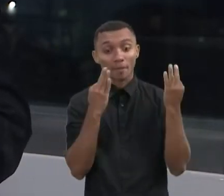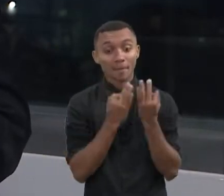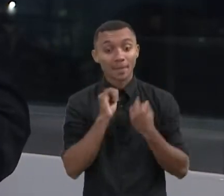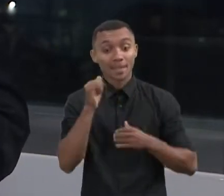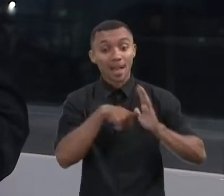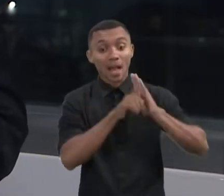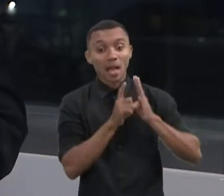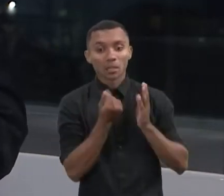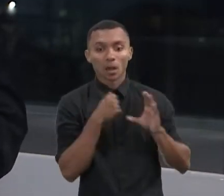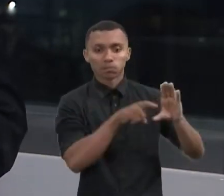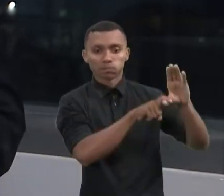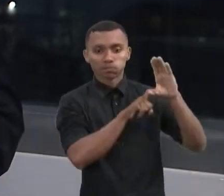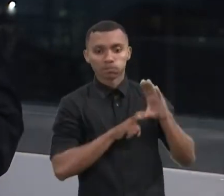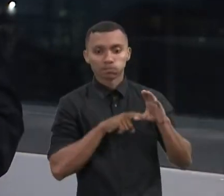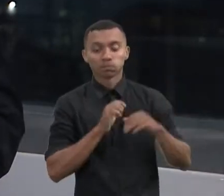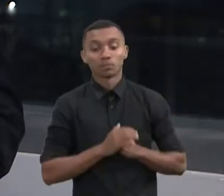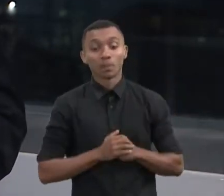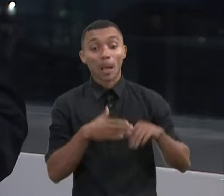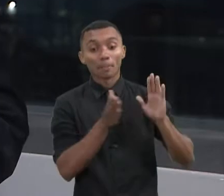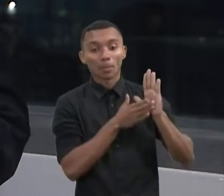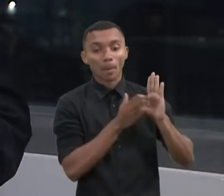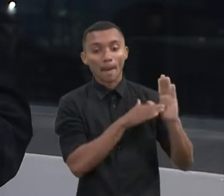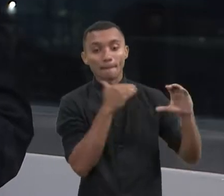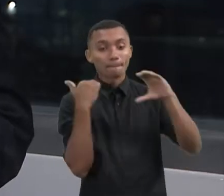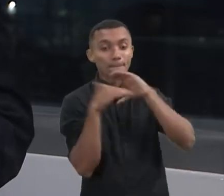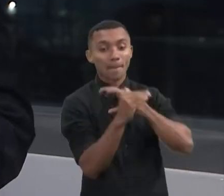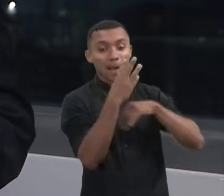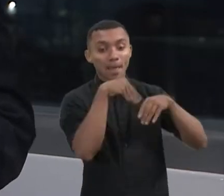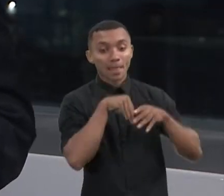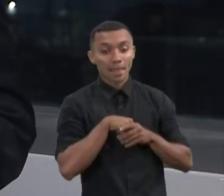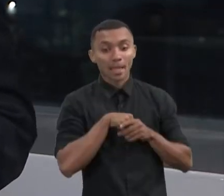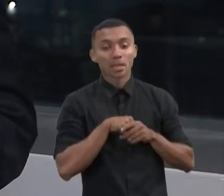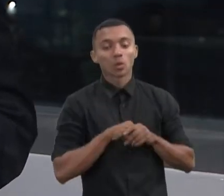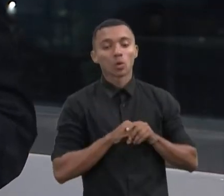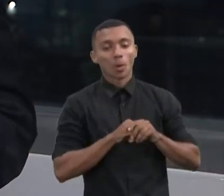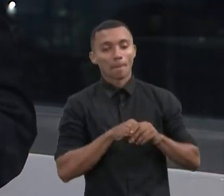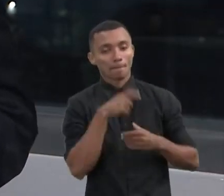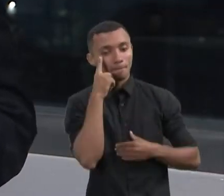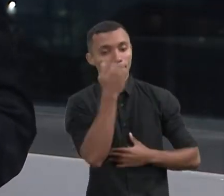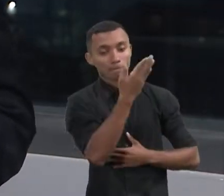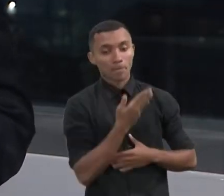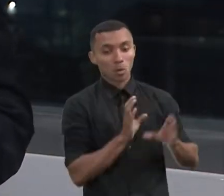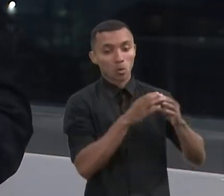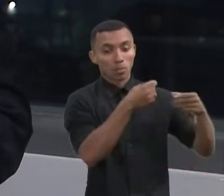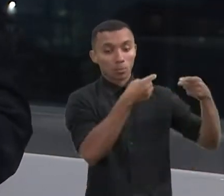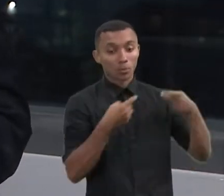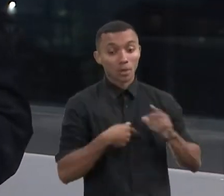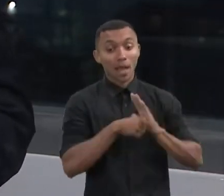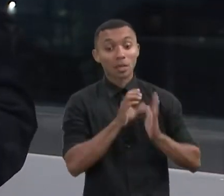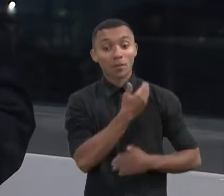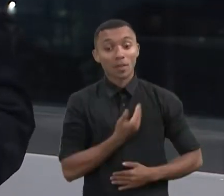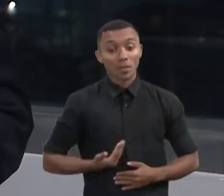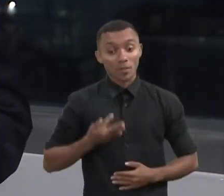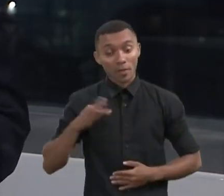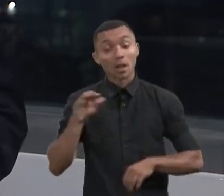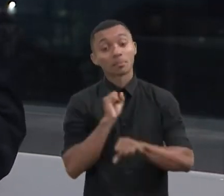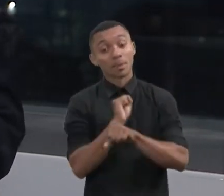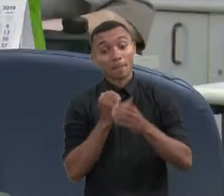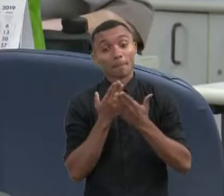de endividamento. A proposta enviada ao Congresso pelo governo federal ainda precisa ser aprovada pelo